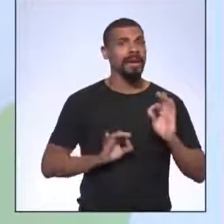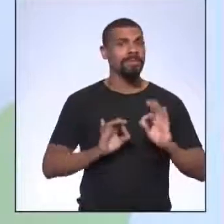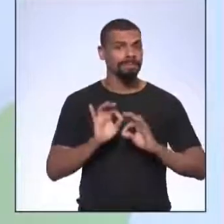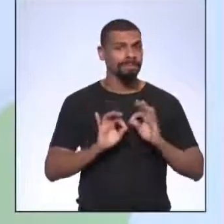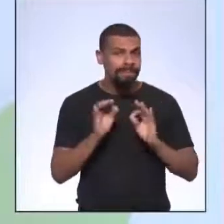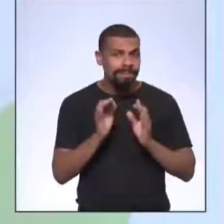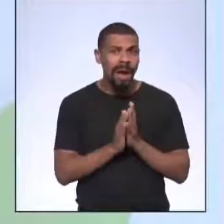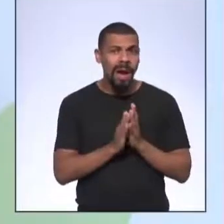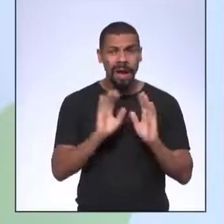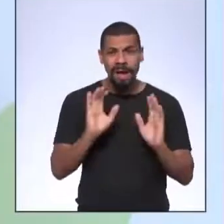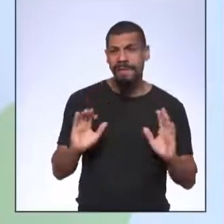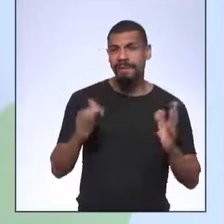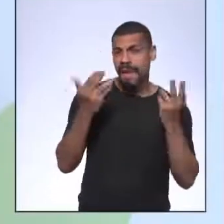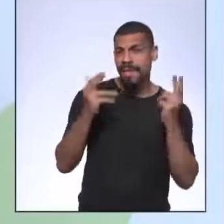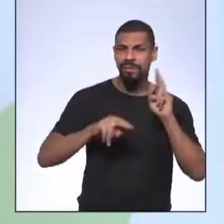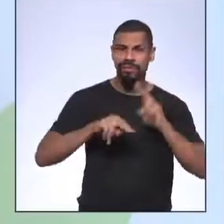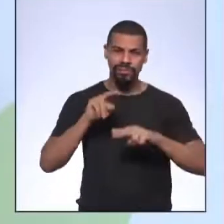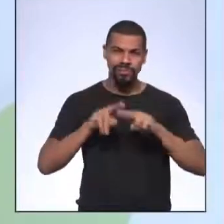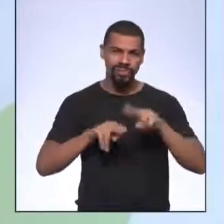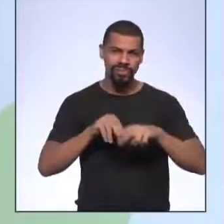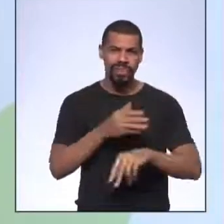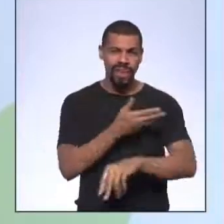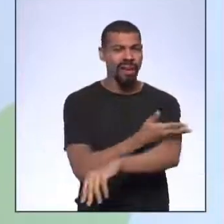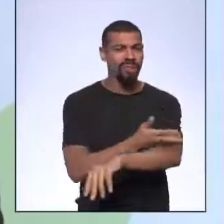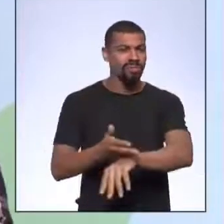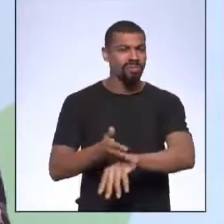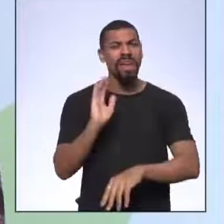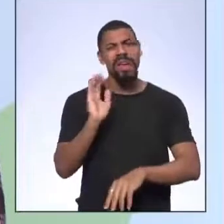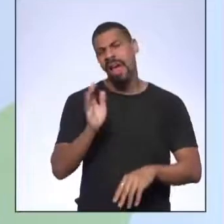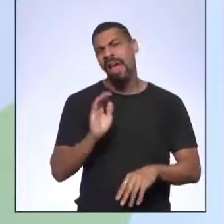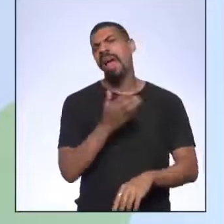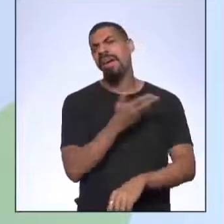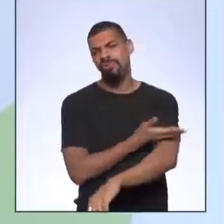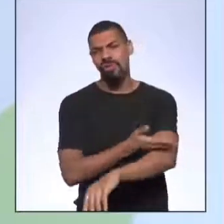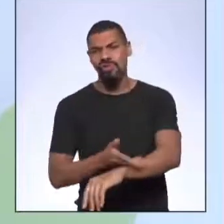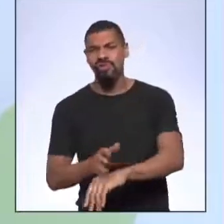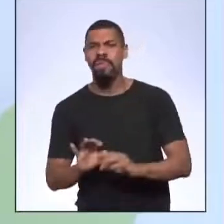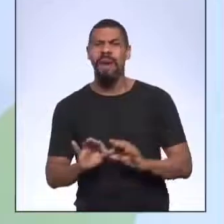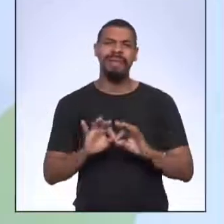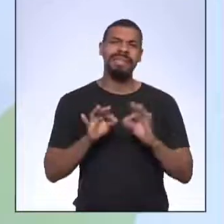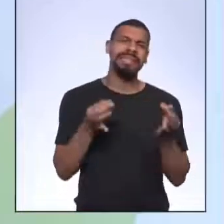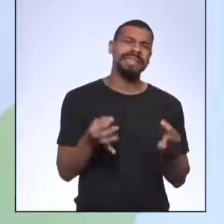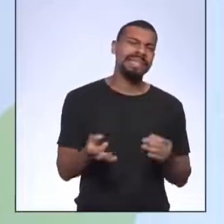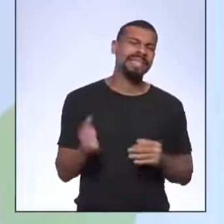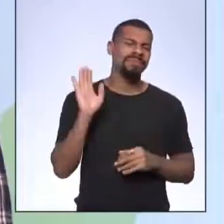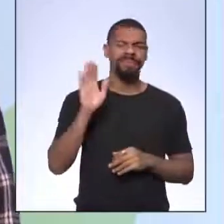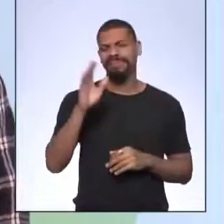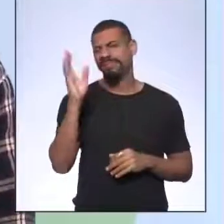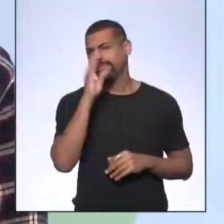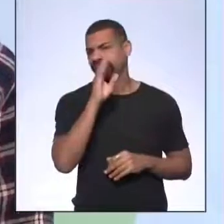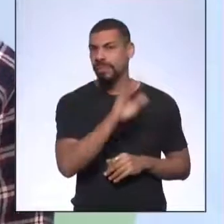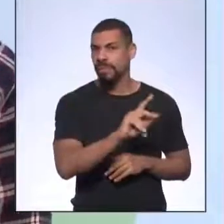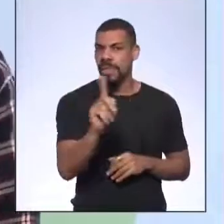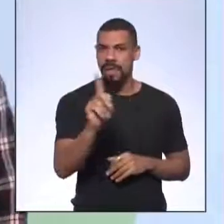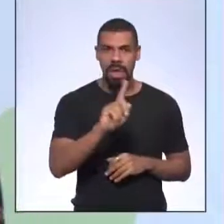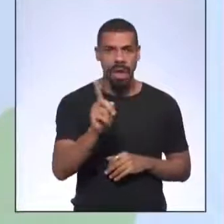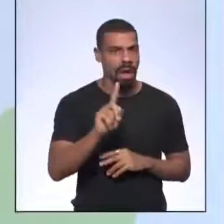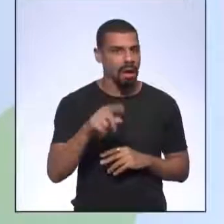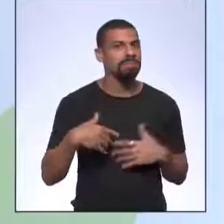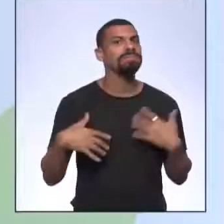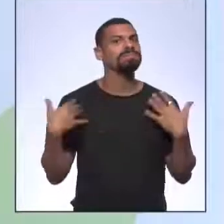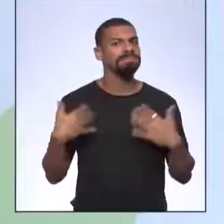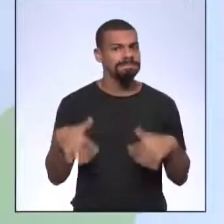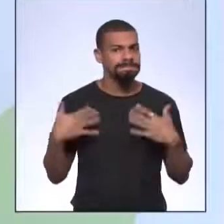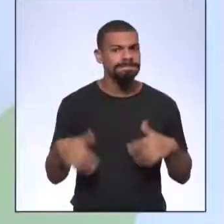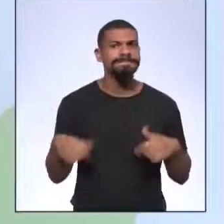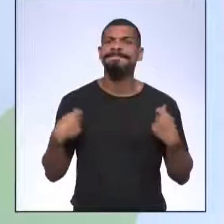festa junina por mais que seja um evento que as pessoas às vezes colocam assim como evento menor muito pelo contrário ele